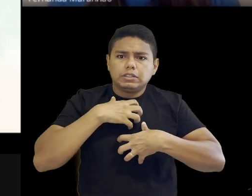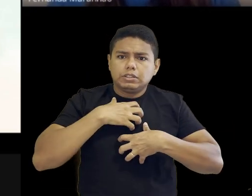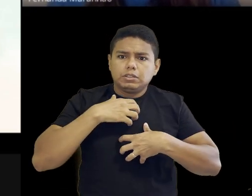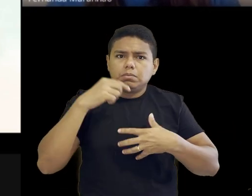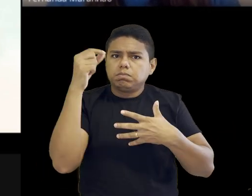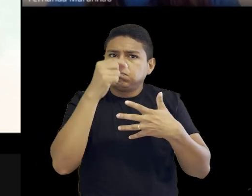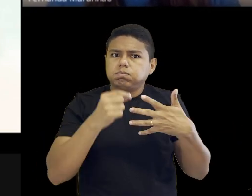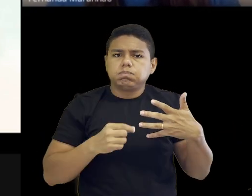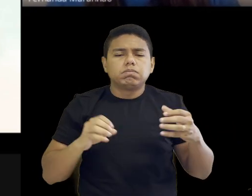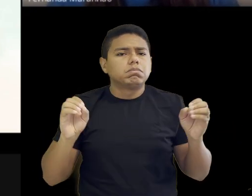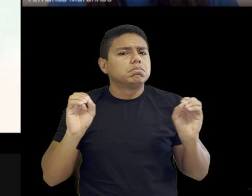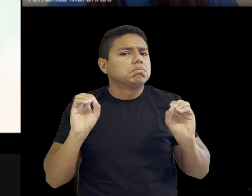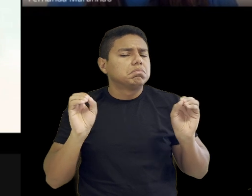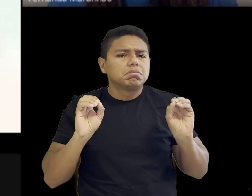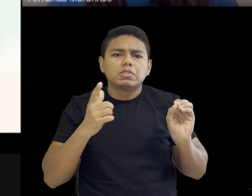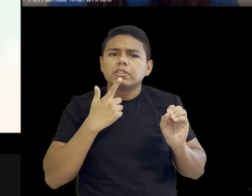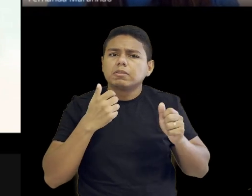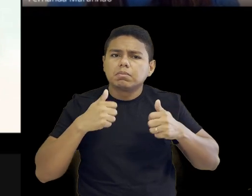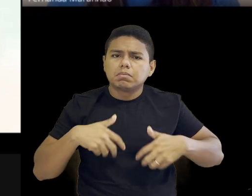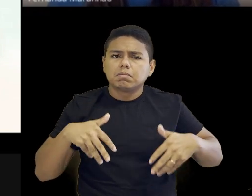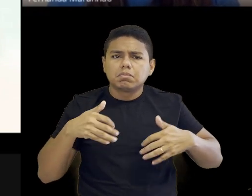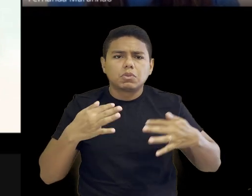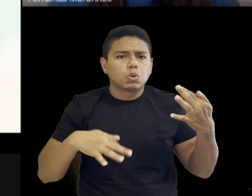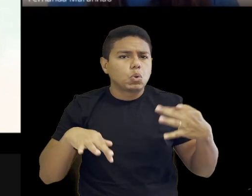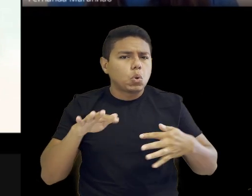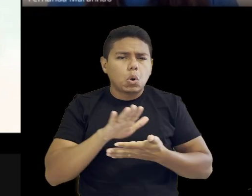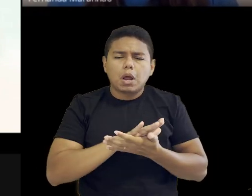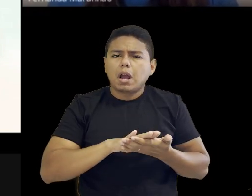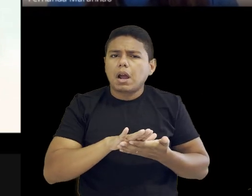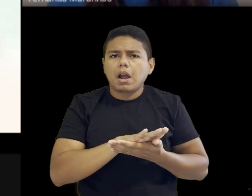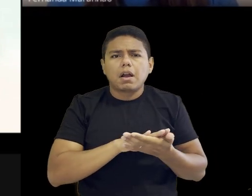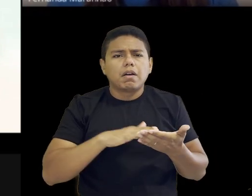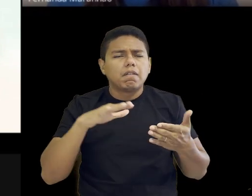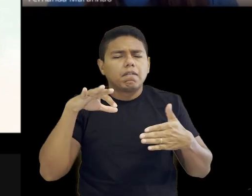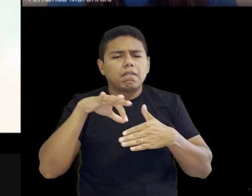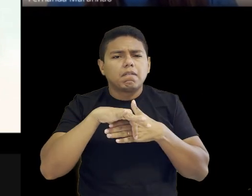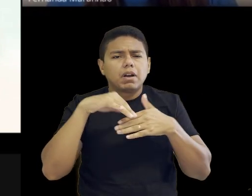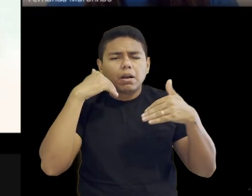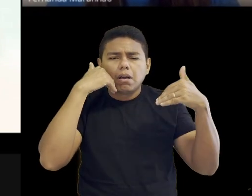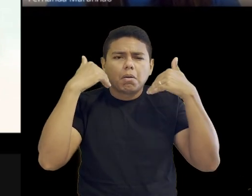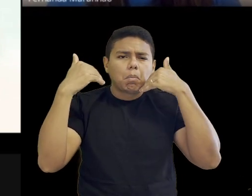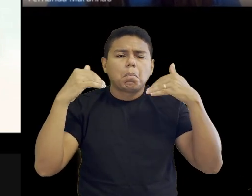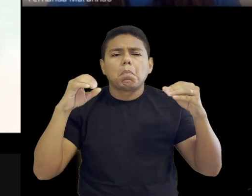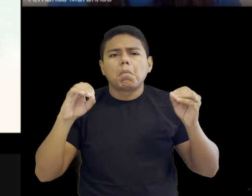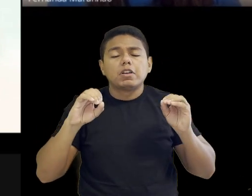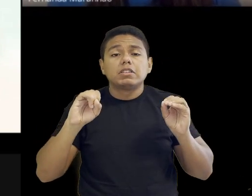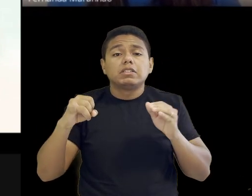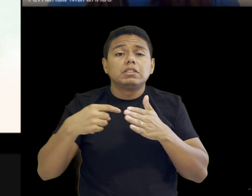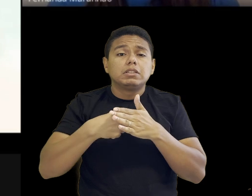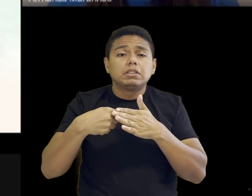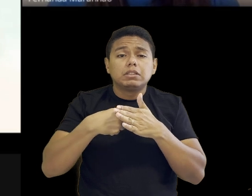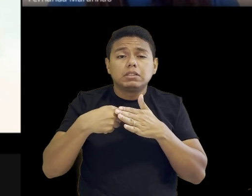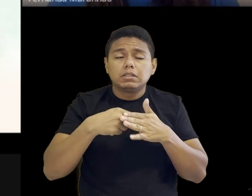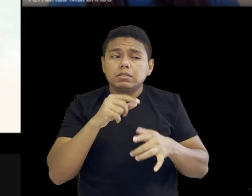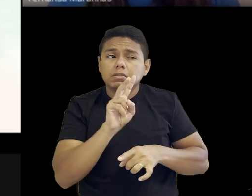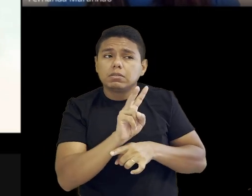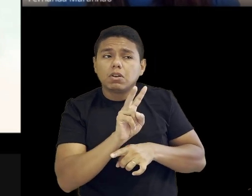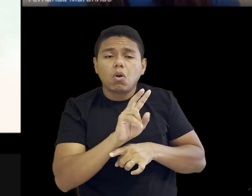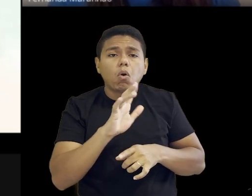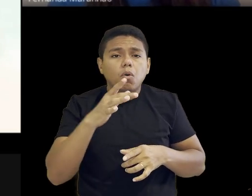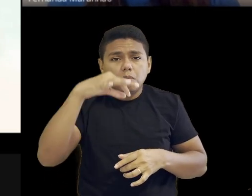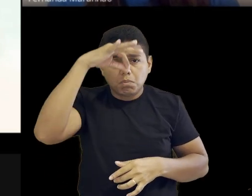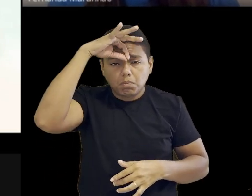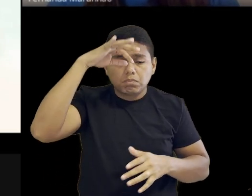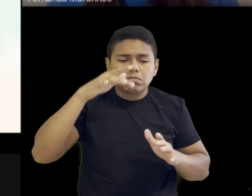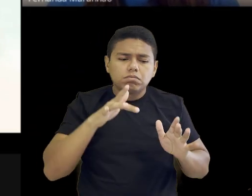tem sintomas, então não há sangramento, não costuma haver dor embaixo do ventre, não há febre, se for realizado exame